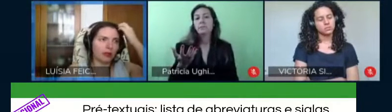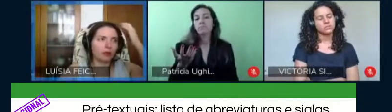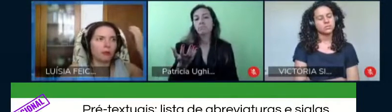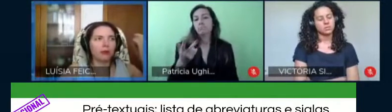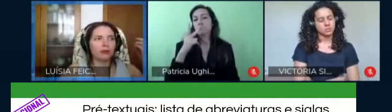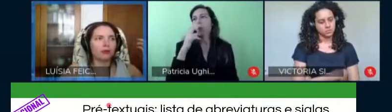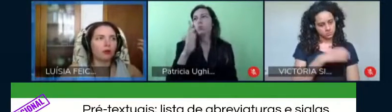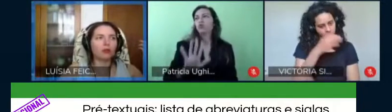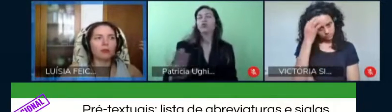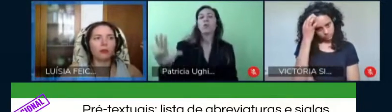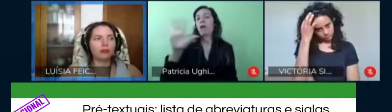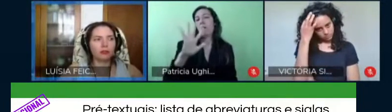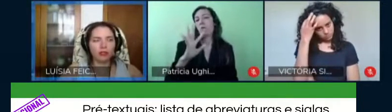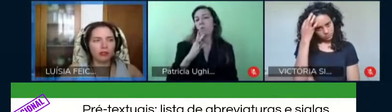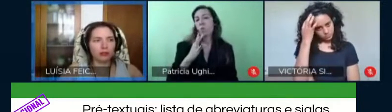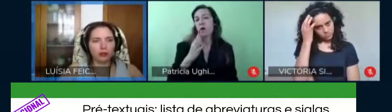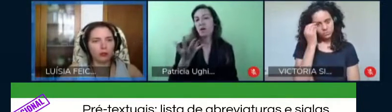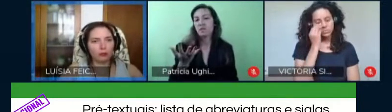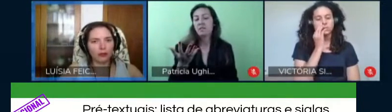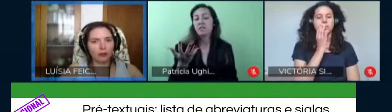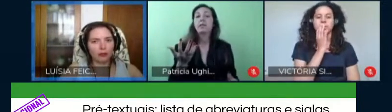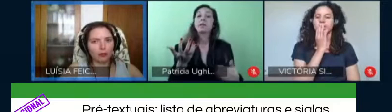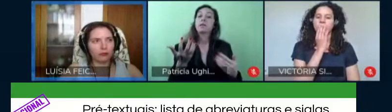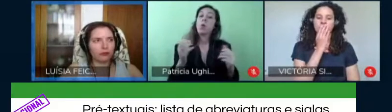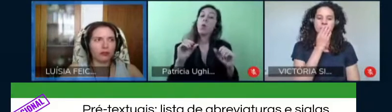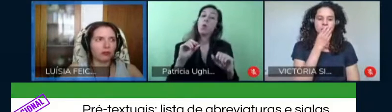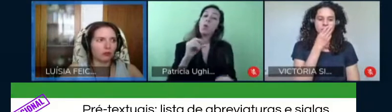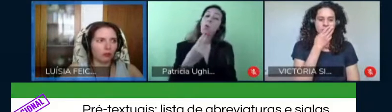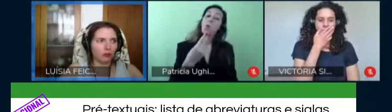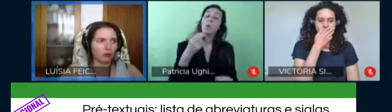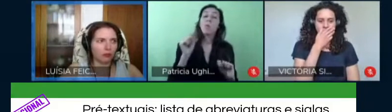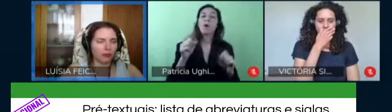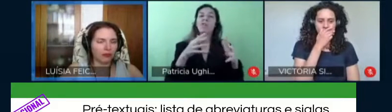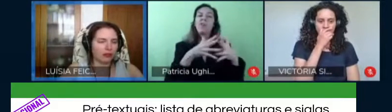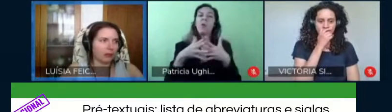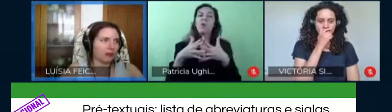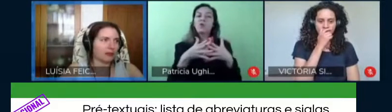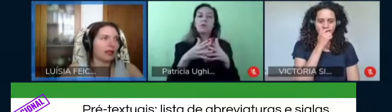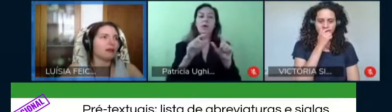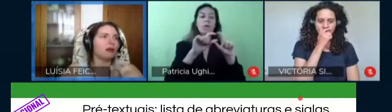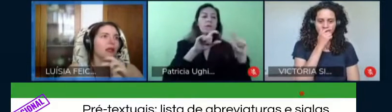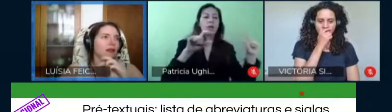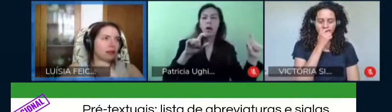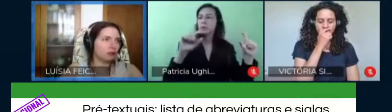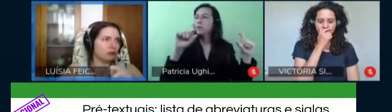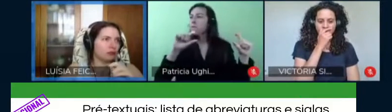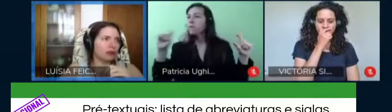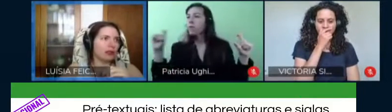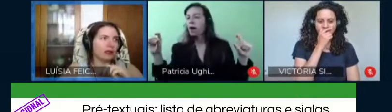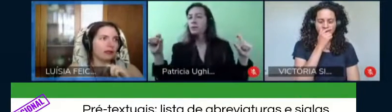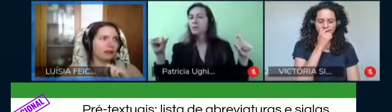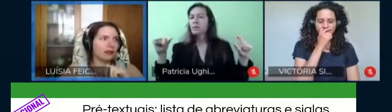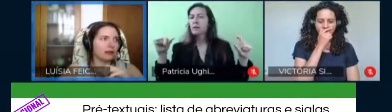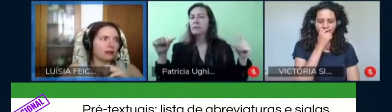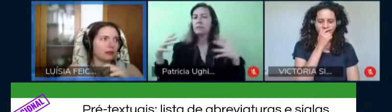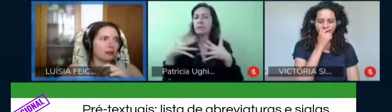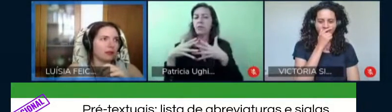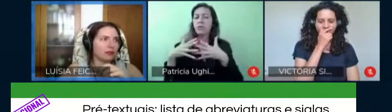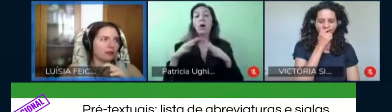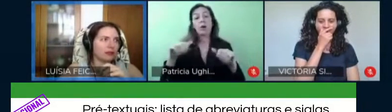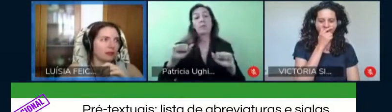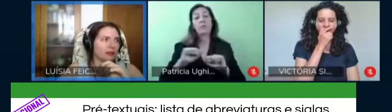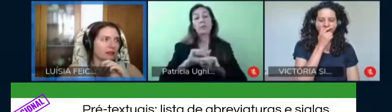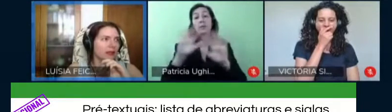amplo, que pode ter alguma confusão, ou para deixar mais claro, daí tu usa essa lista